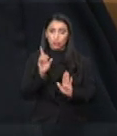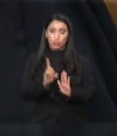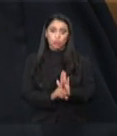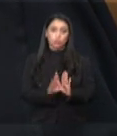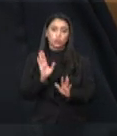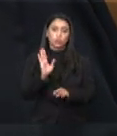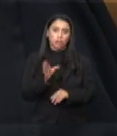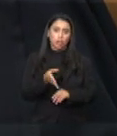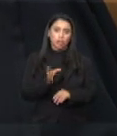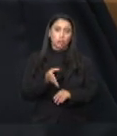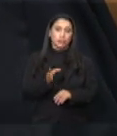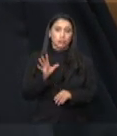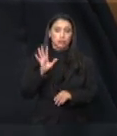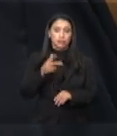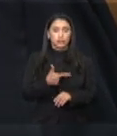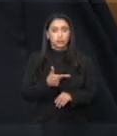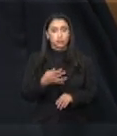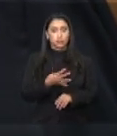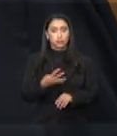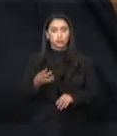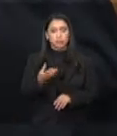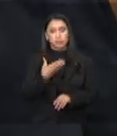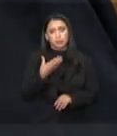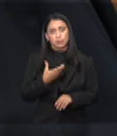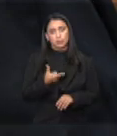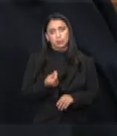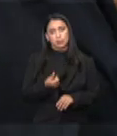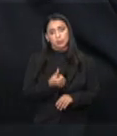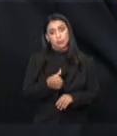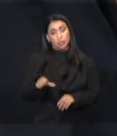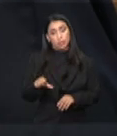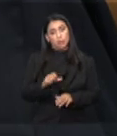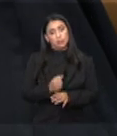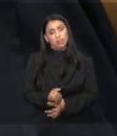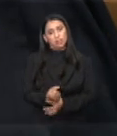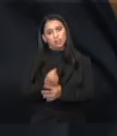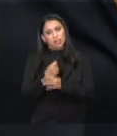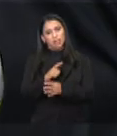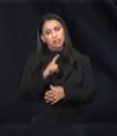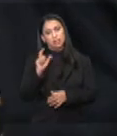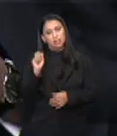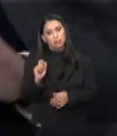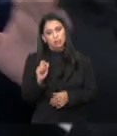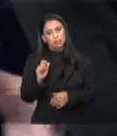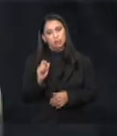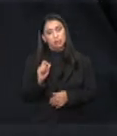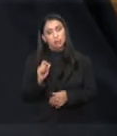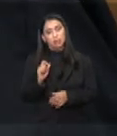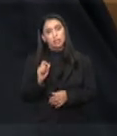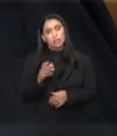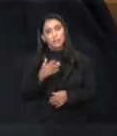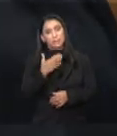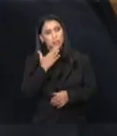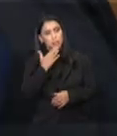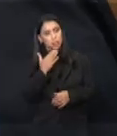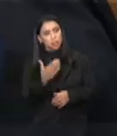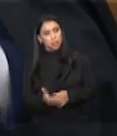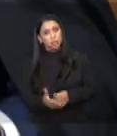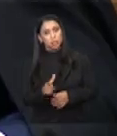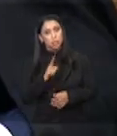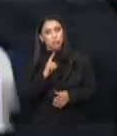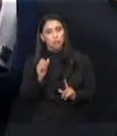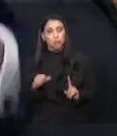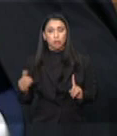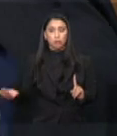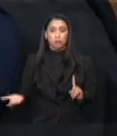já posto, a partir de 24 de dezembro de 2019, que garante, independentemente de haver ou não pedido expresso, que o